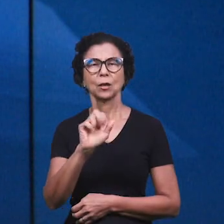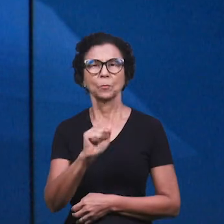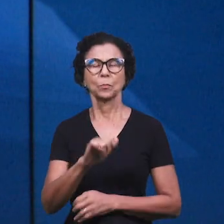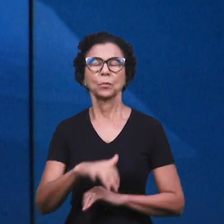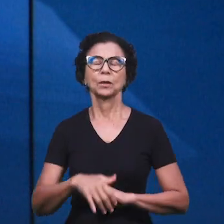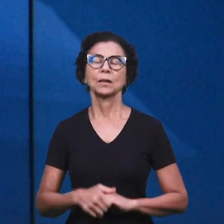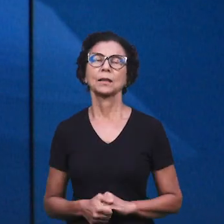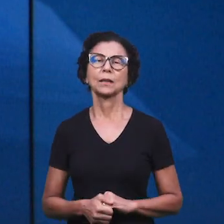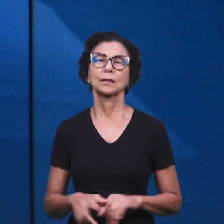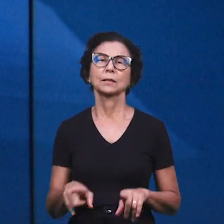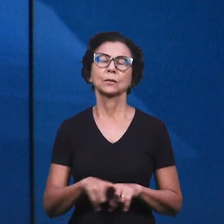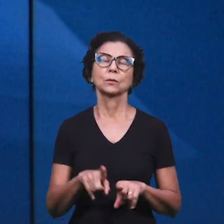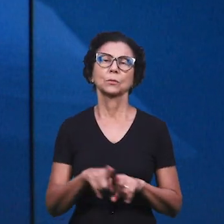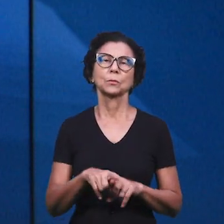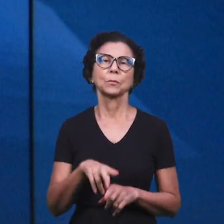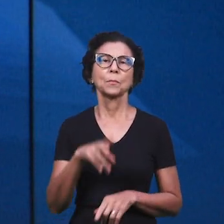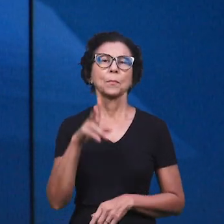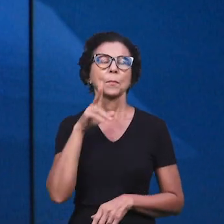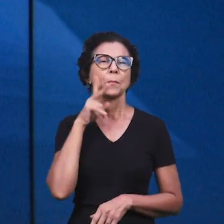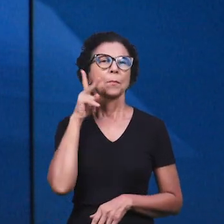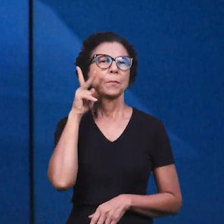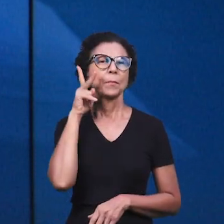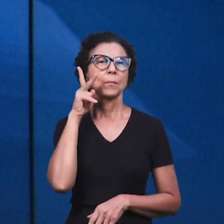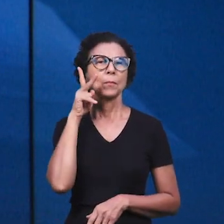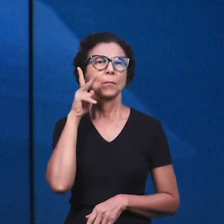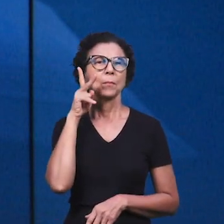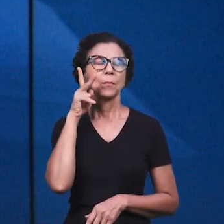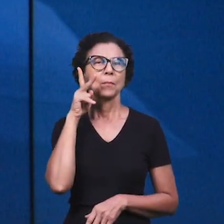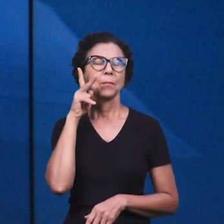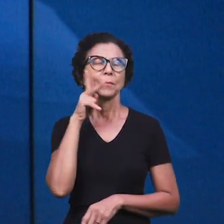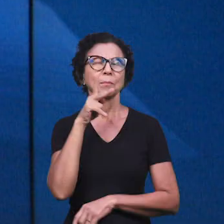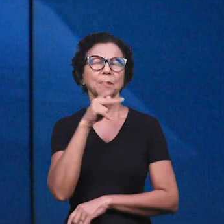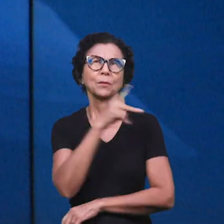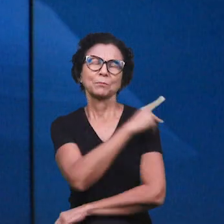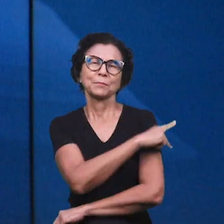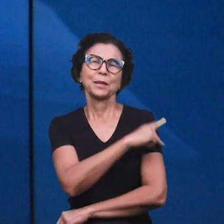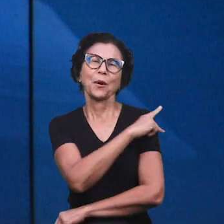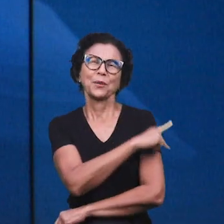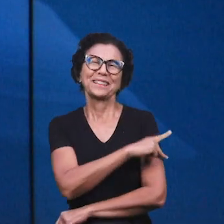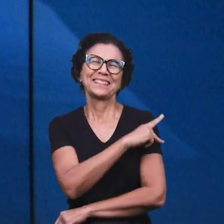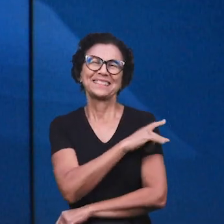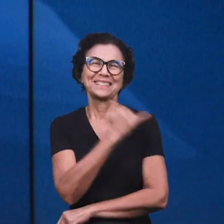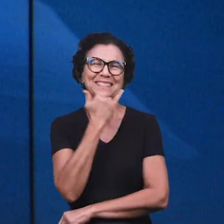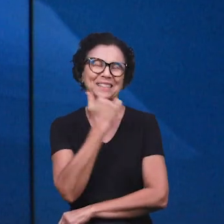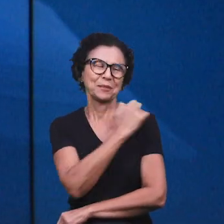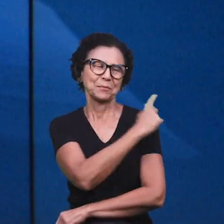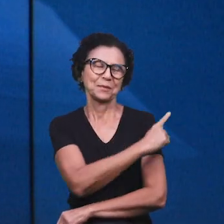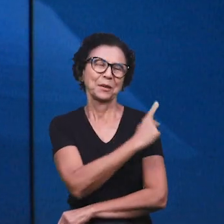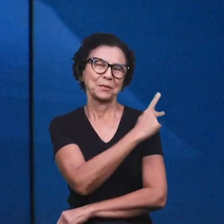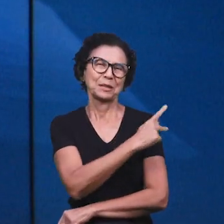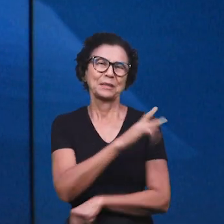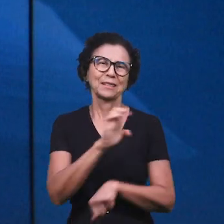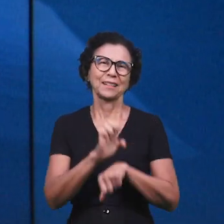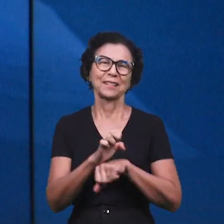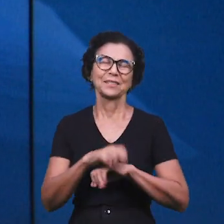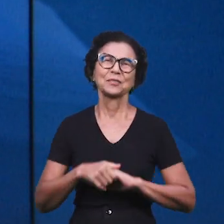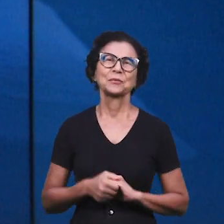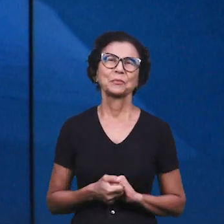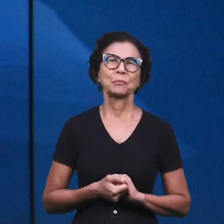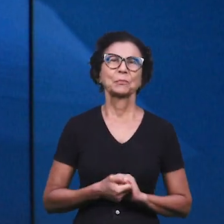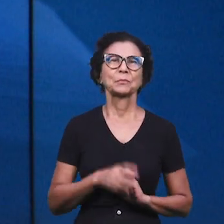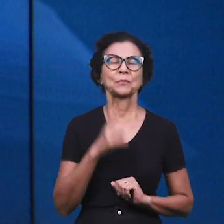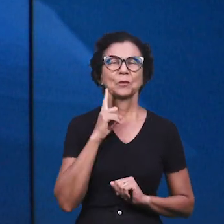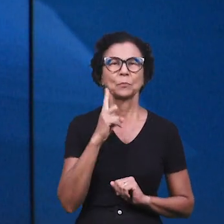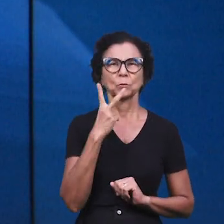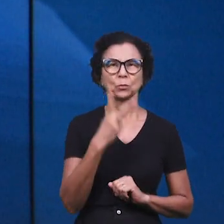Piauí. Também repetindo ali as palavras da mamãe, ela também vai nos dar uma resposta. Vamos ouvir então os nossos 2 bebês que